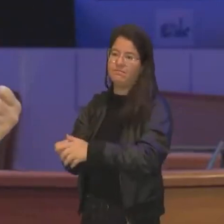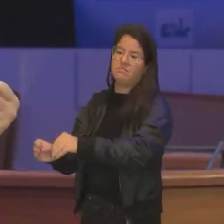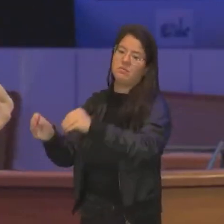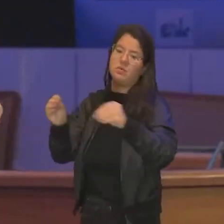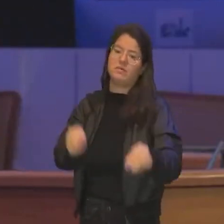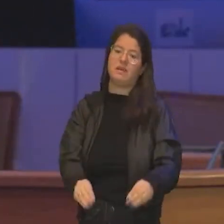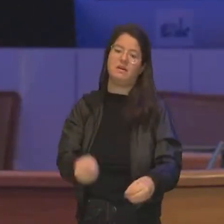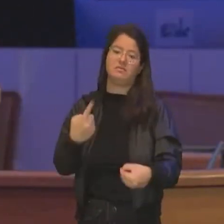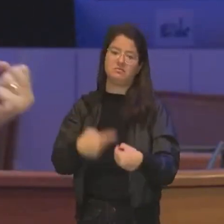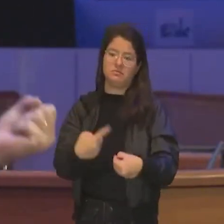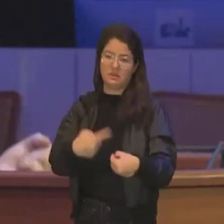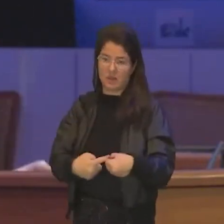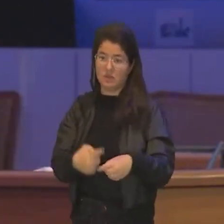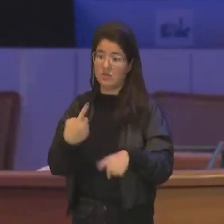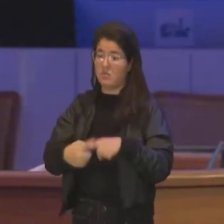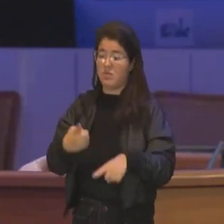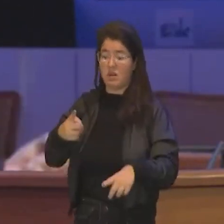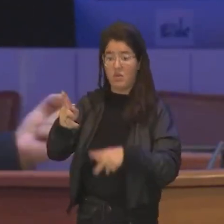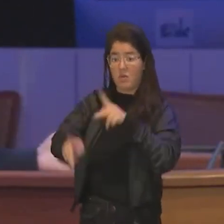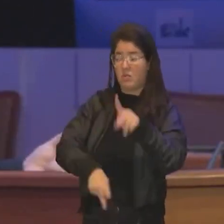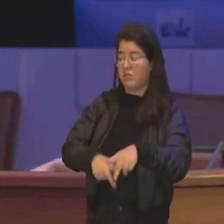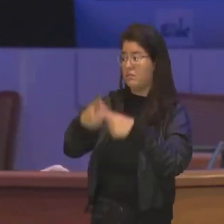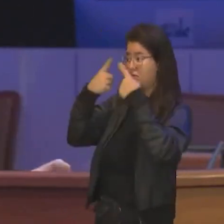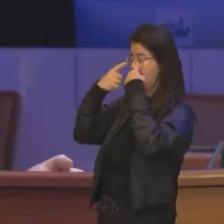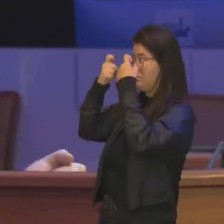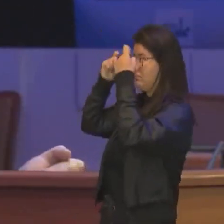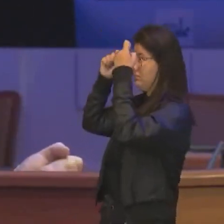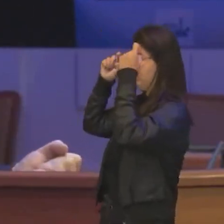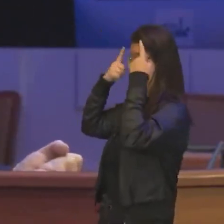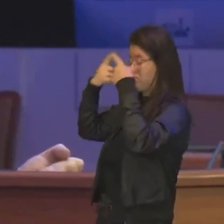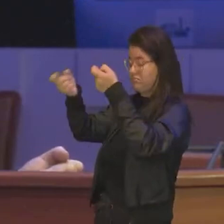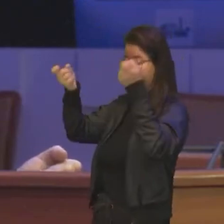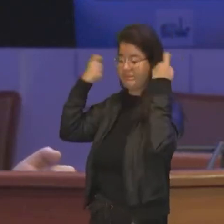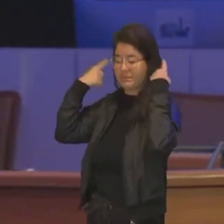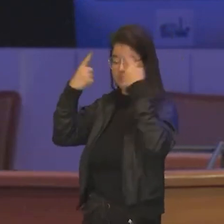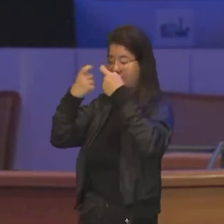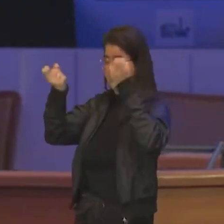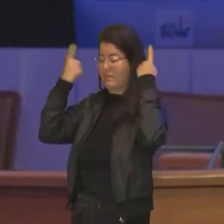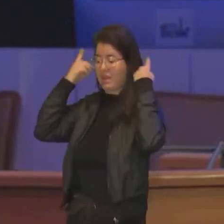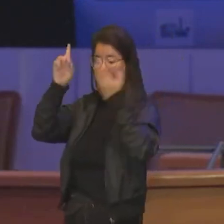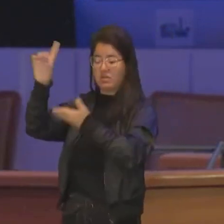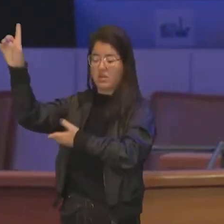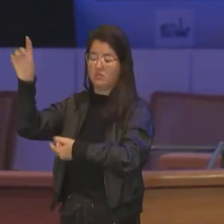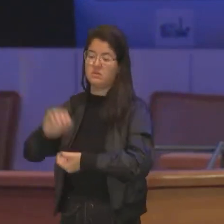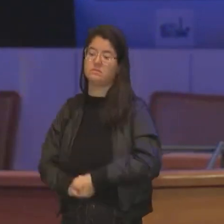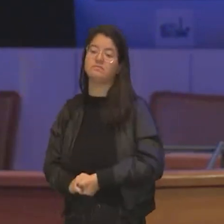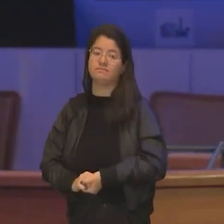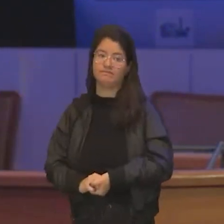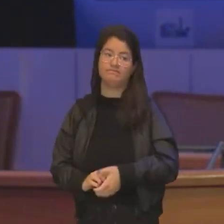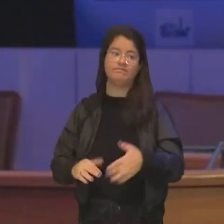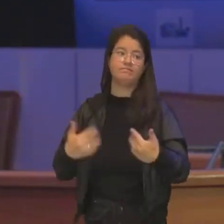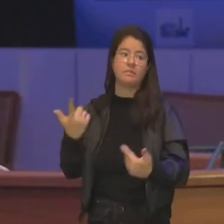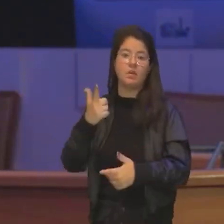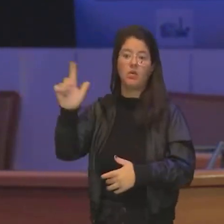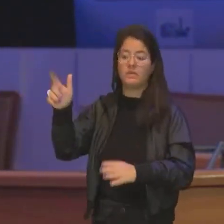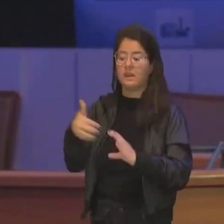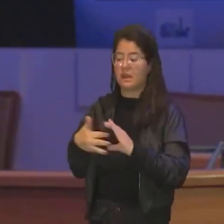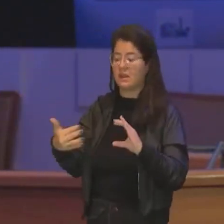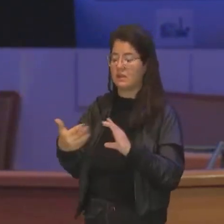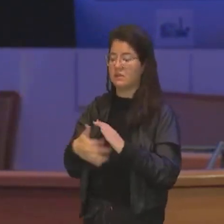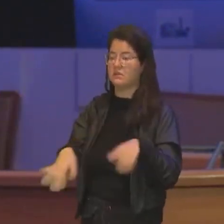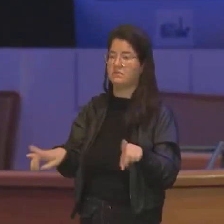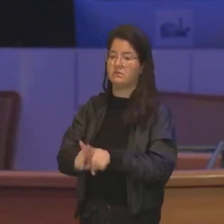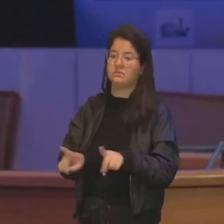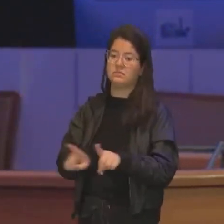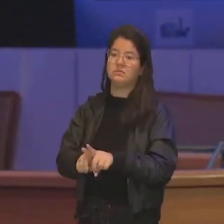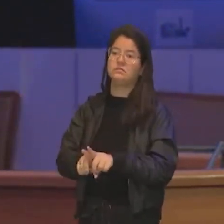sua terra, porque eles não ouviram aquilo que Deus tinha a lhes dizer. E esta outra característica, que